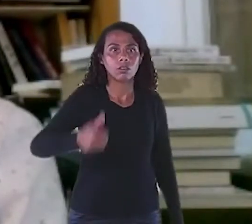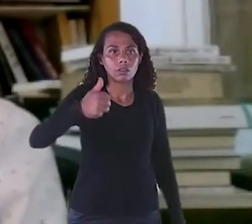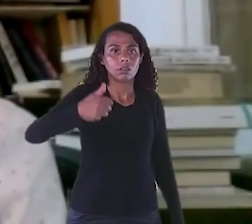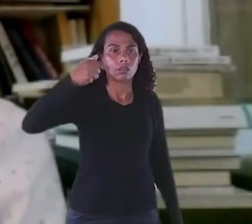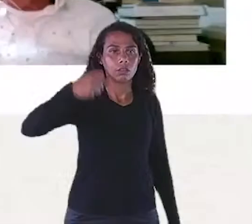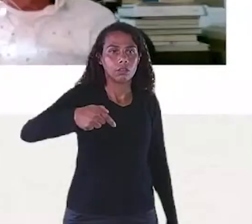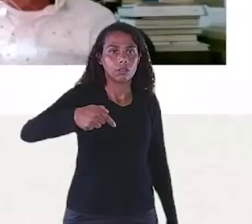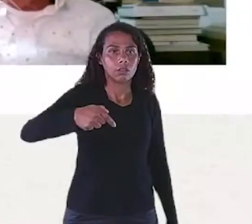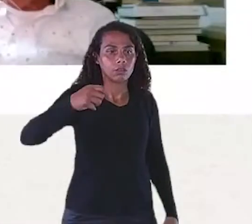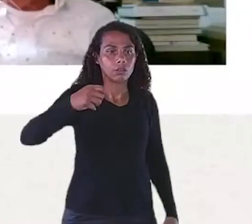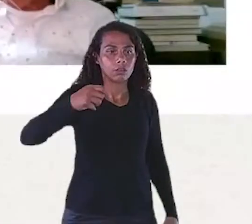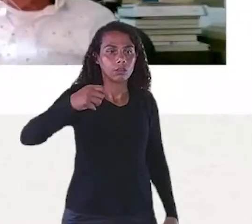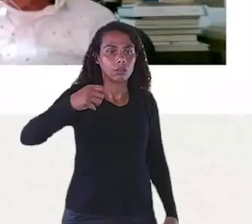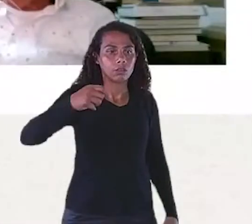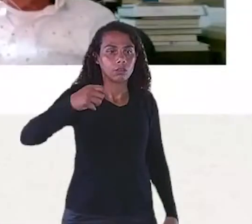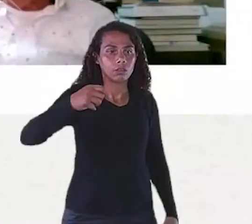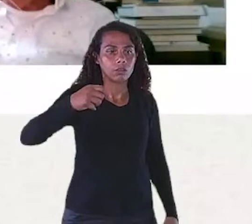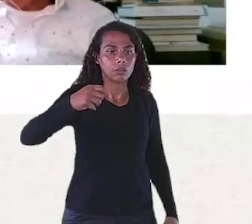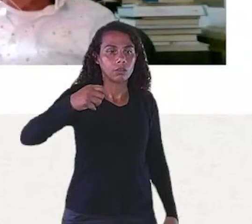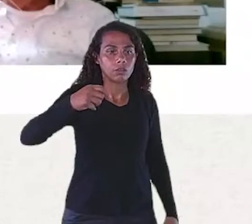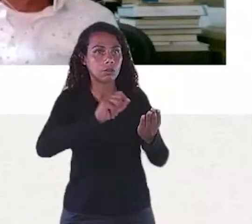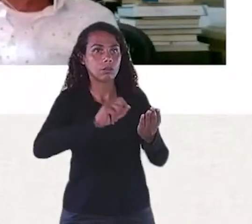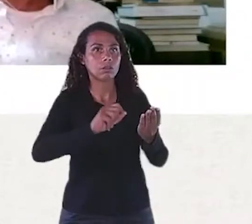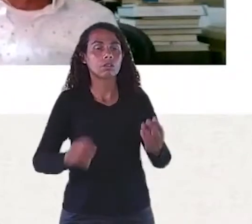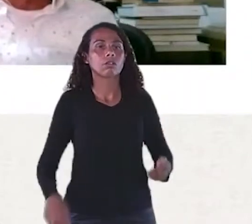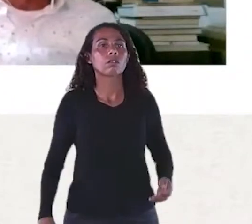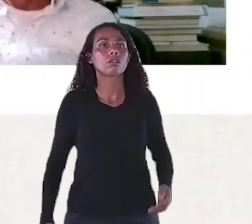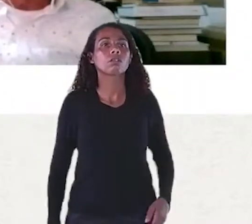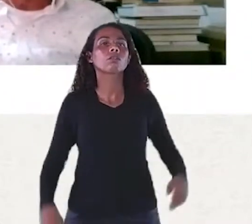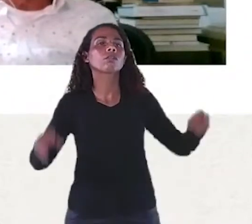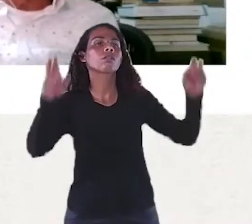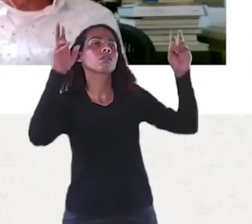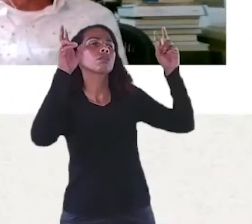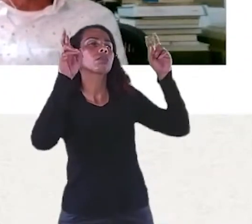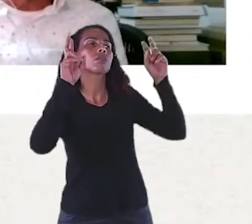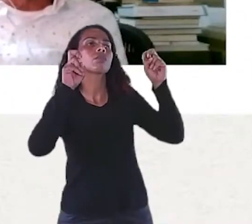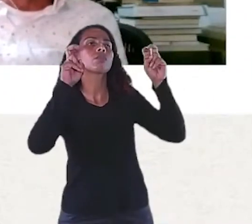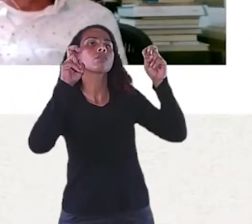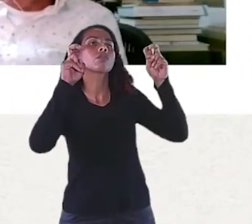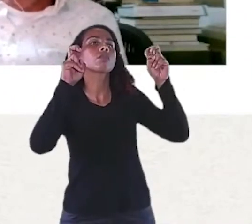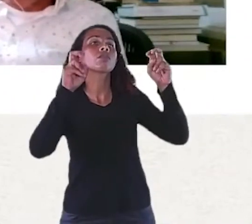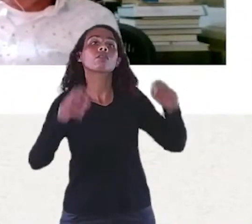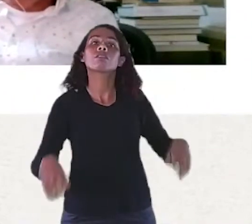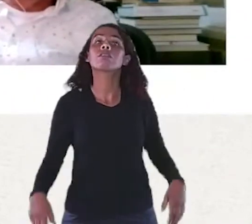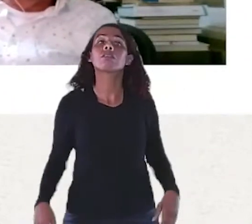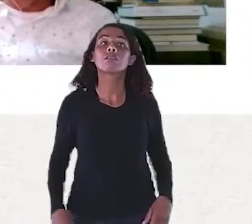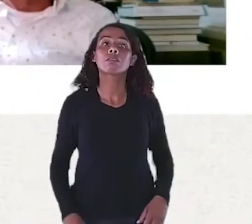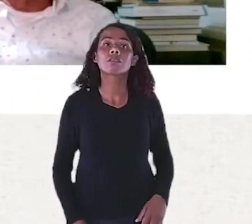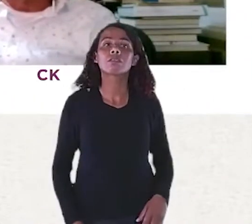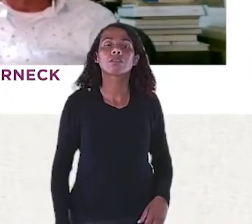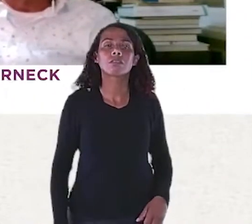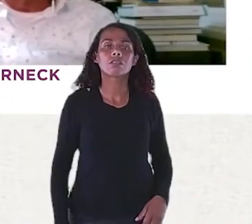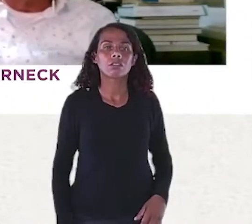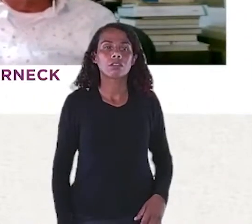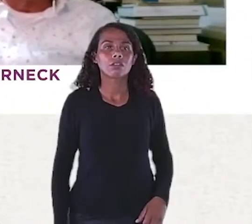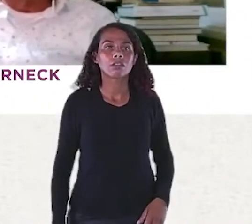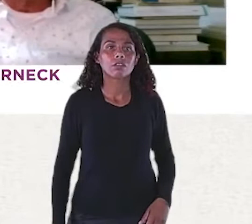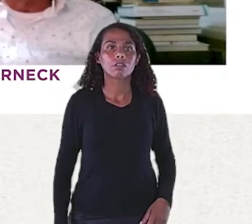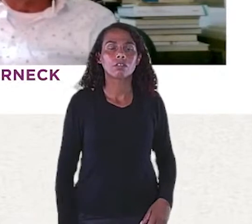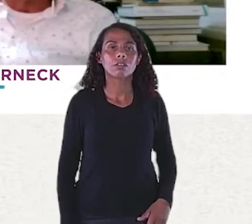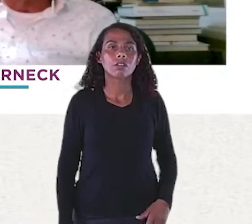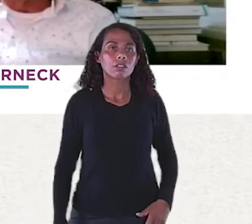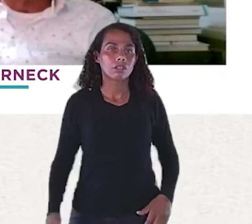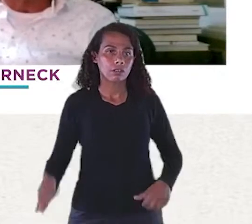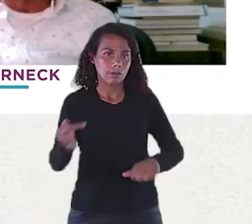assunto? O quê? O assunto? Era uma coisa meio galhofeira, era uma coisa chamada Férias